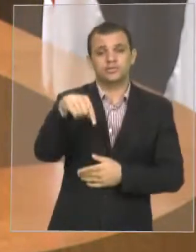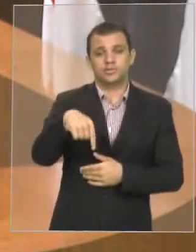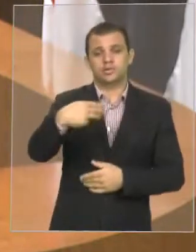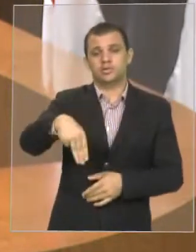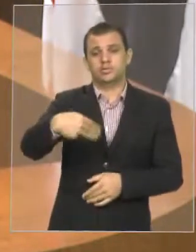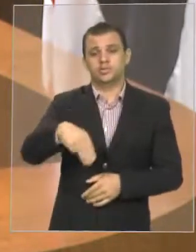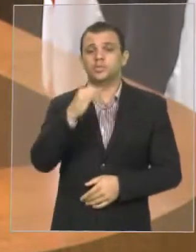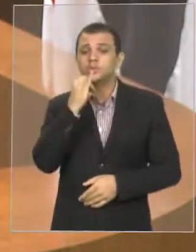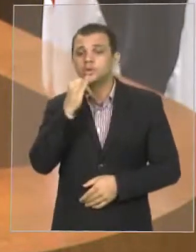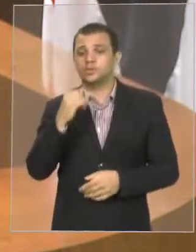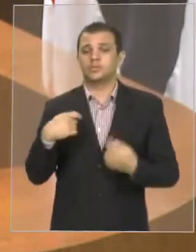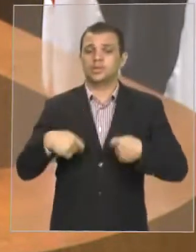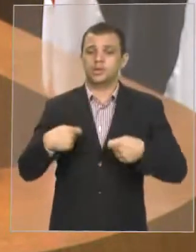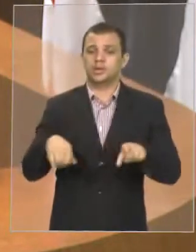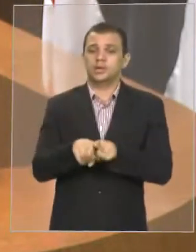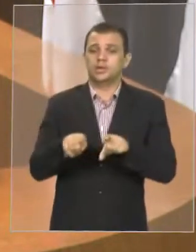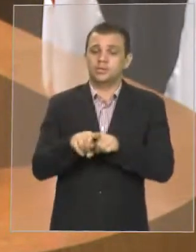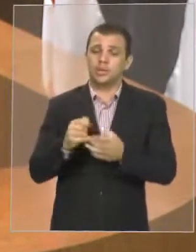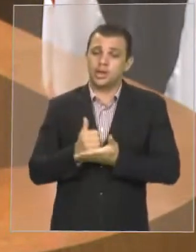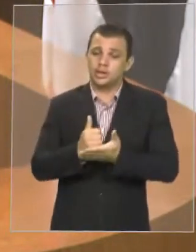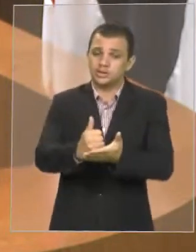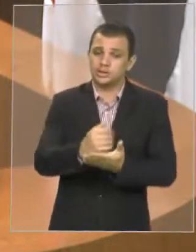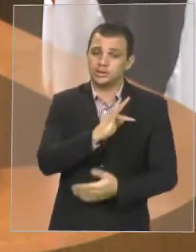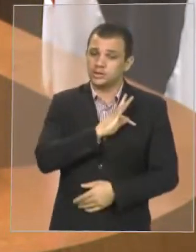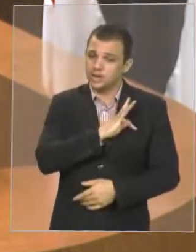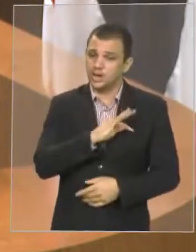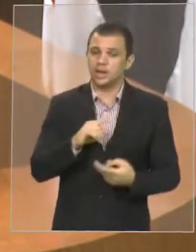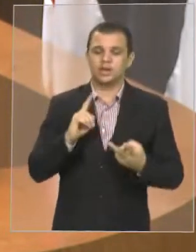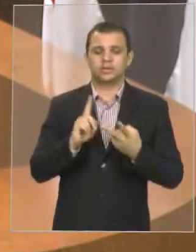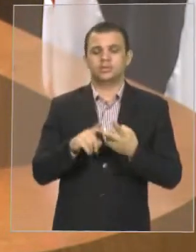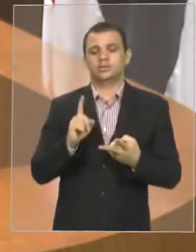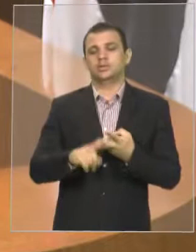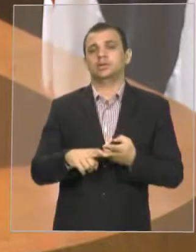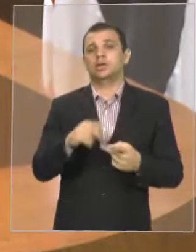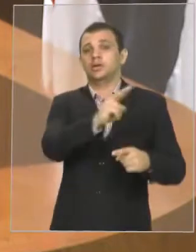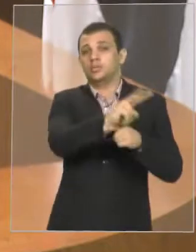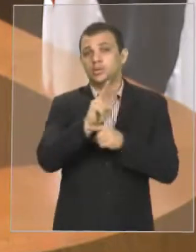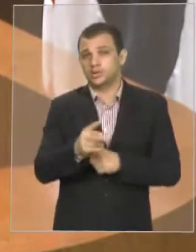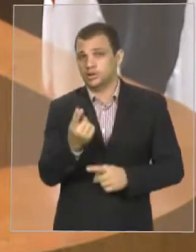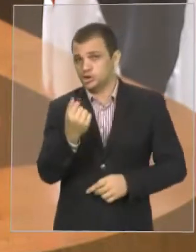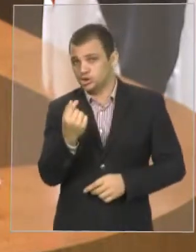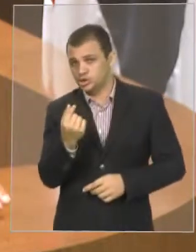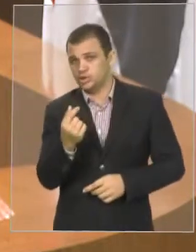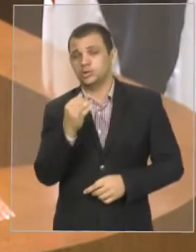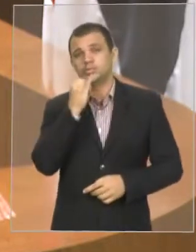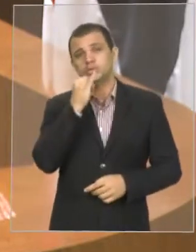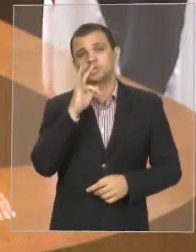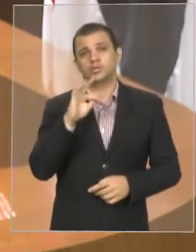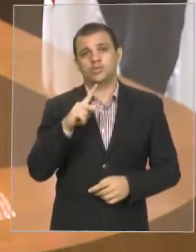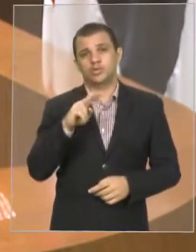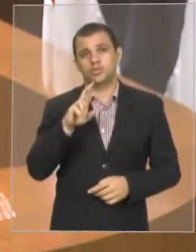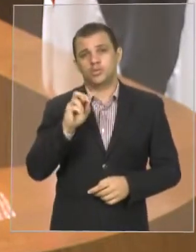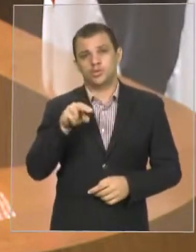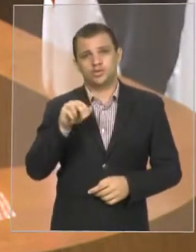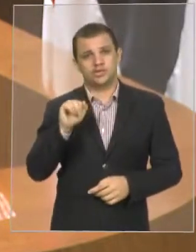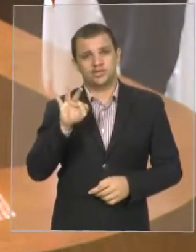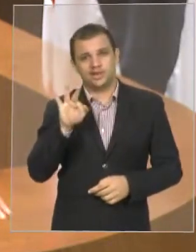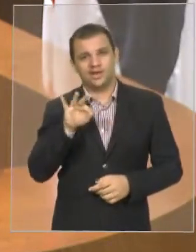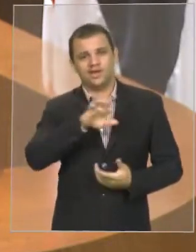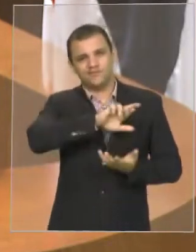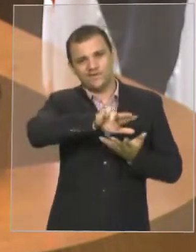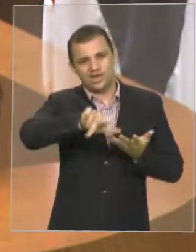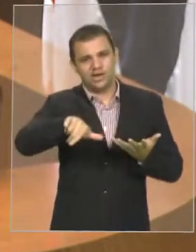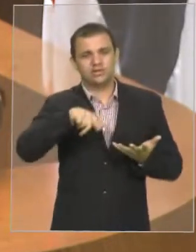assistência técnica, da questão dos financiamentos que vão das linhas do PRONAF, a todos os investimentos necessários para fortalecer a agricultura